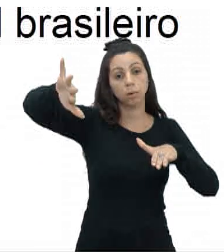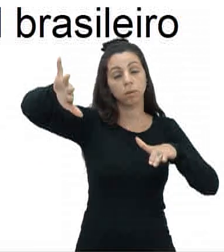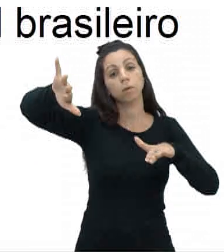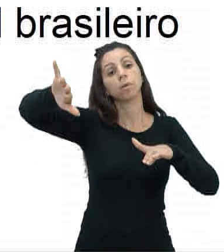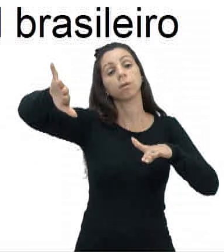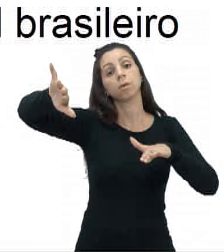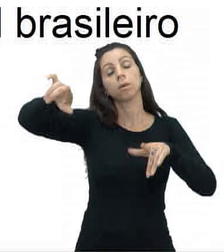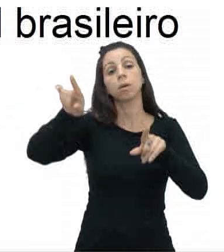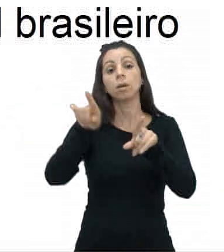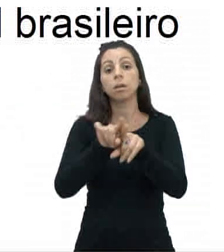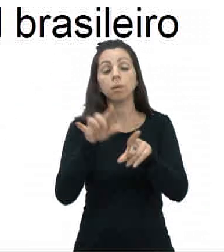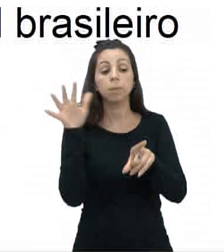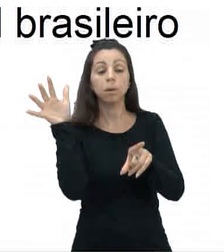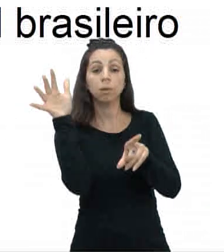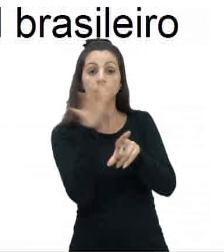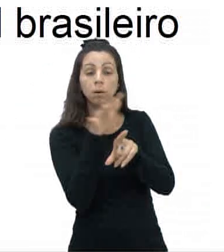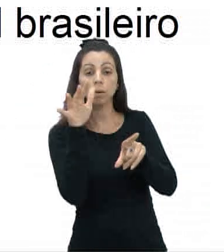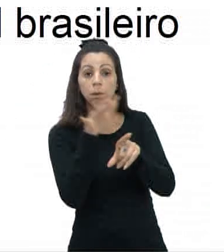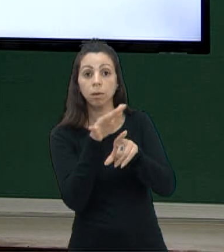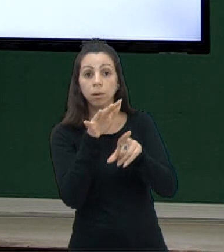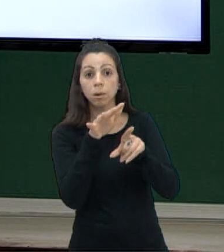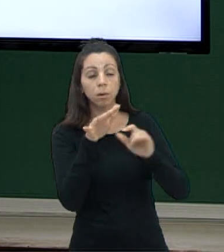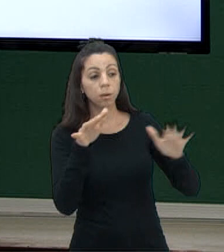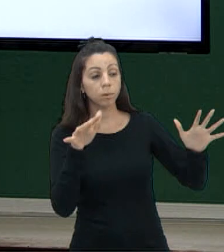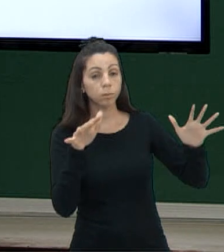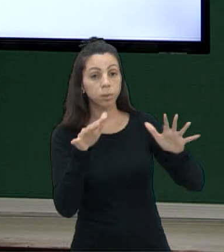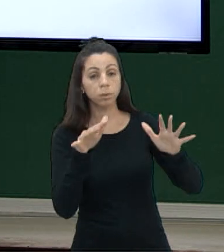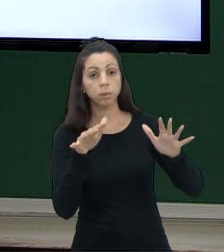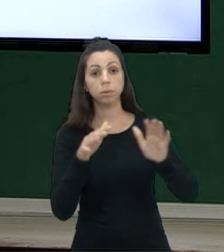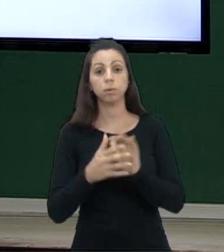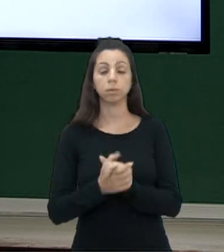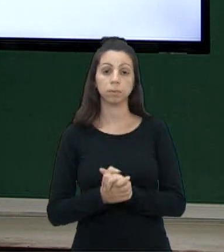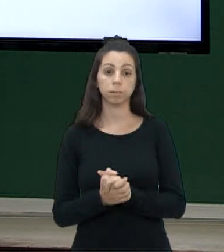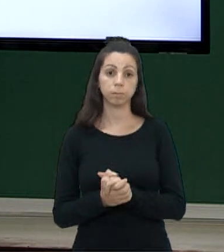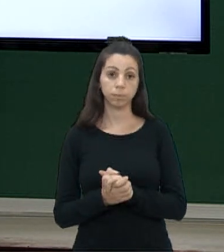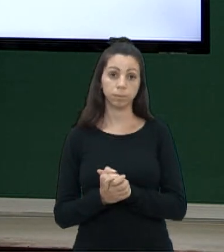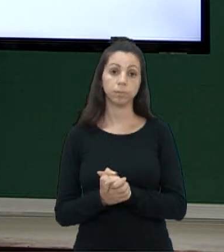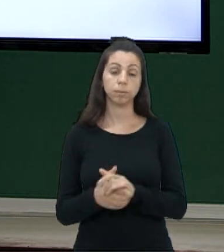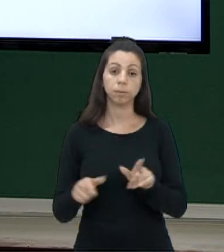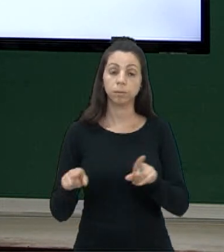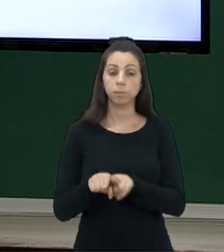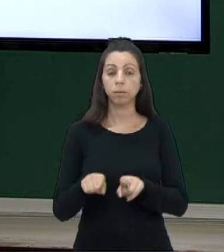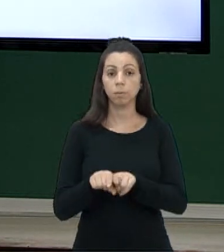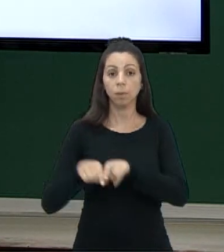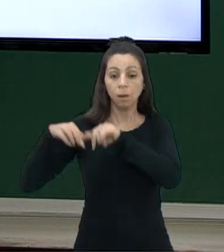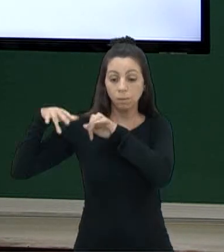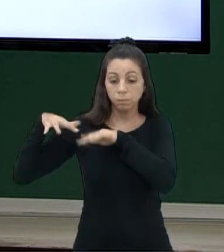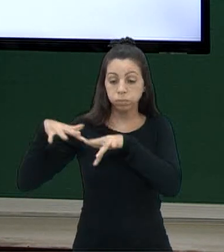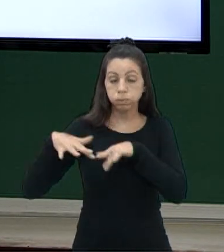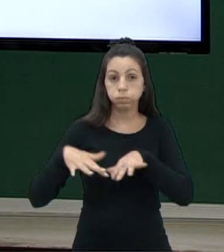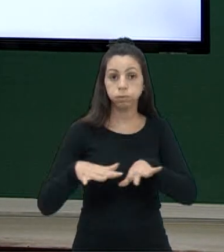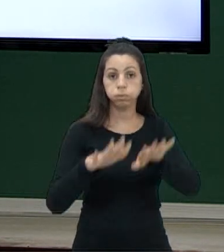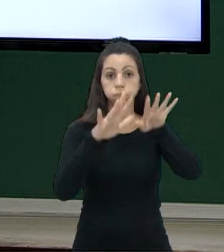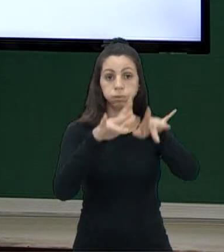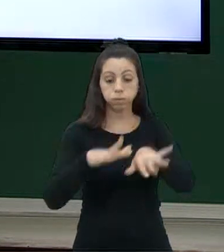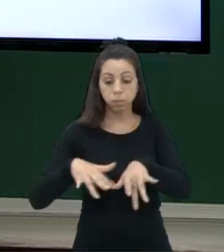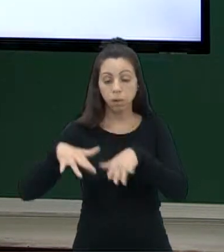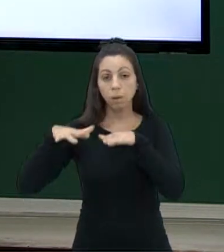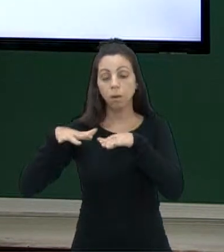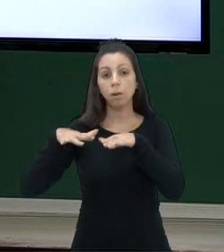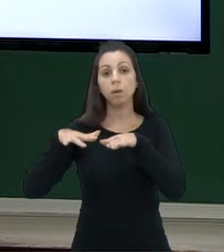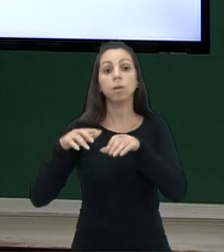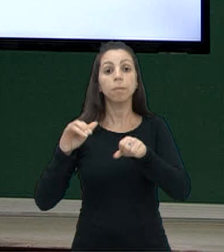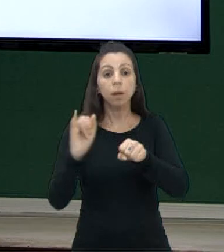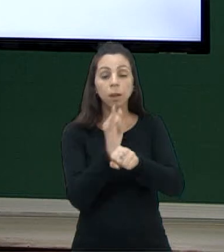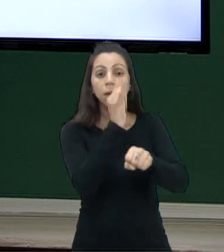da ação da água dos oceanos, da água do Oceano Atlântico no caso, que também traz sedimentos e também promove o desgaste